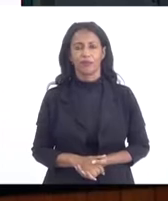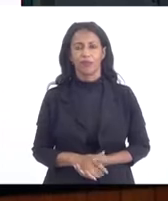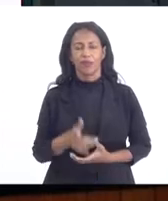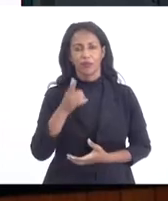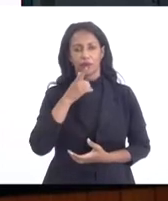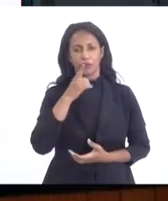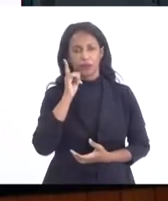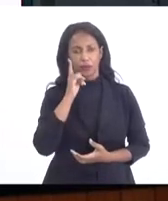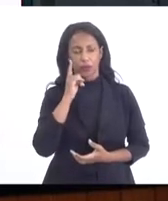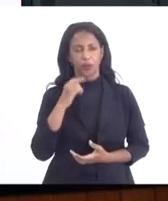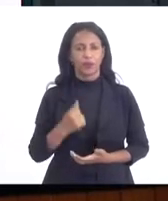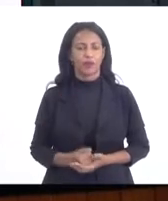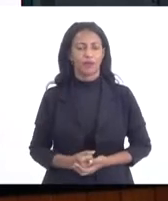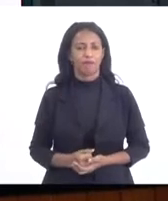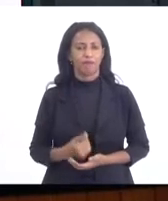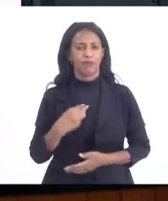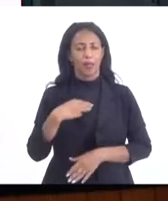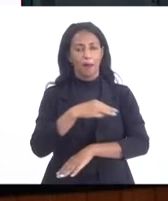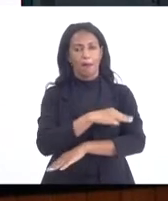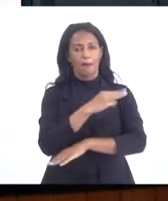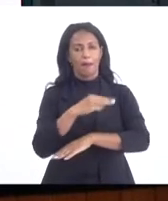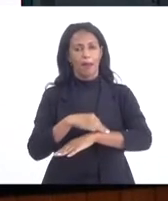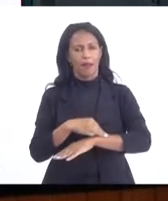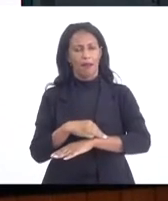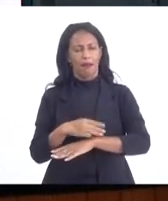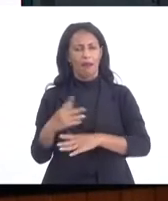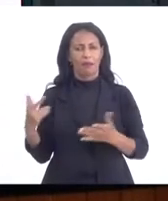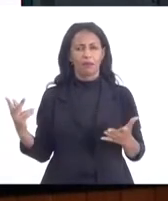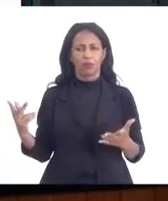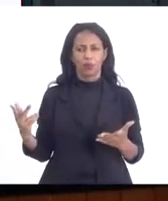Ontem eu estava presente em Macaé, num evento muito bom,